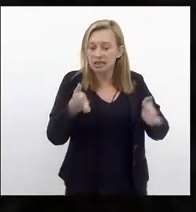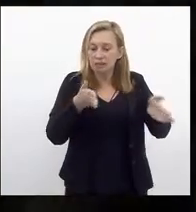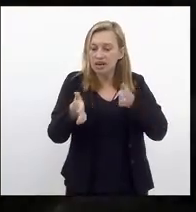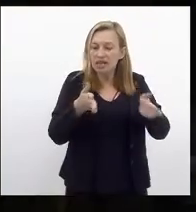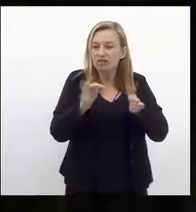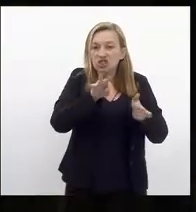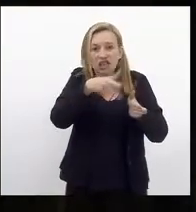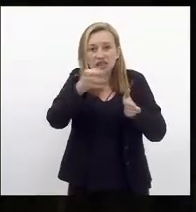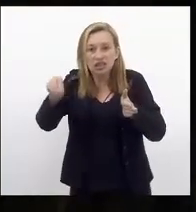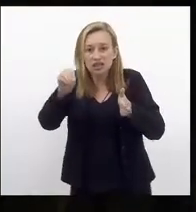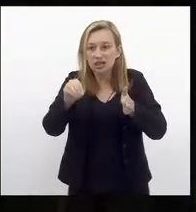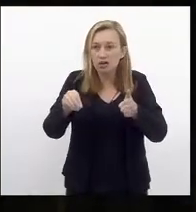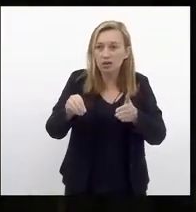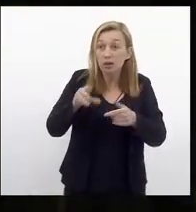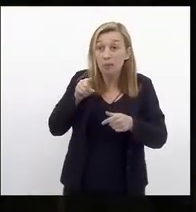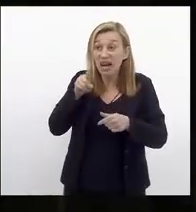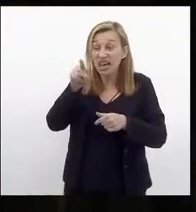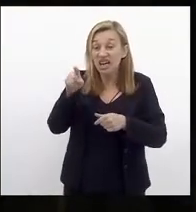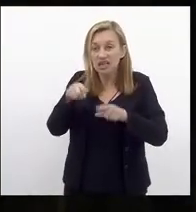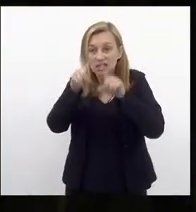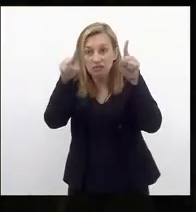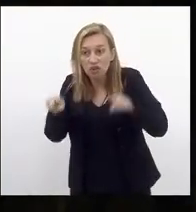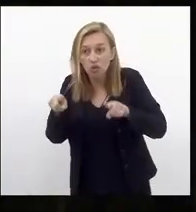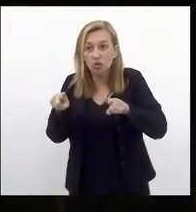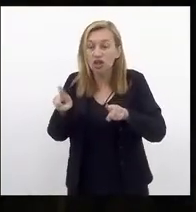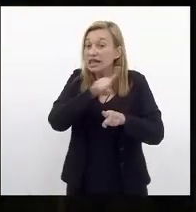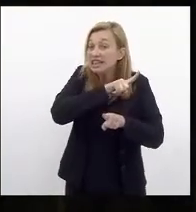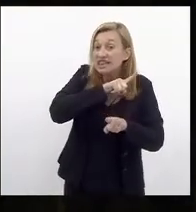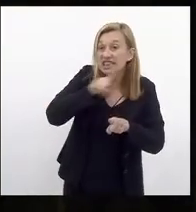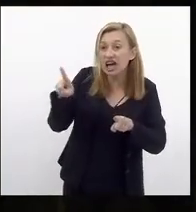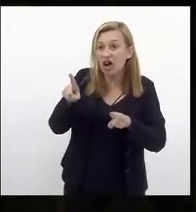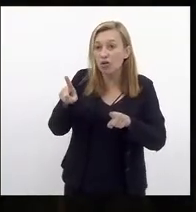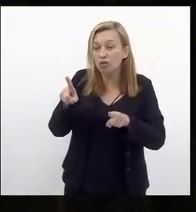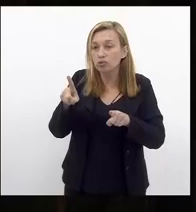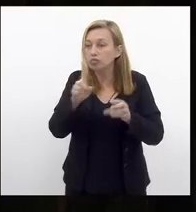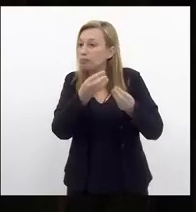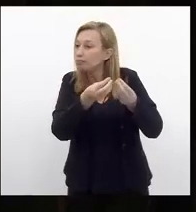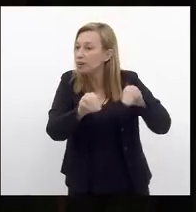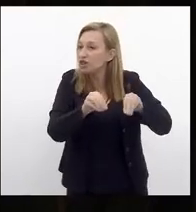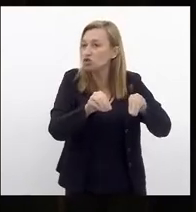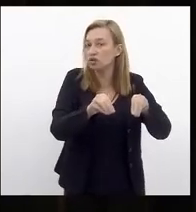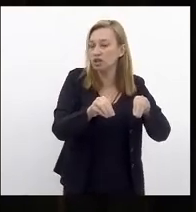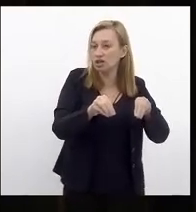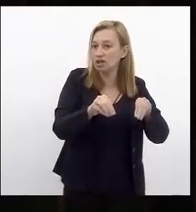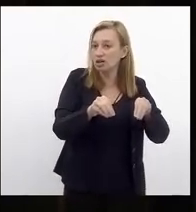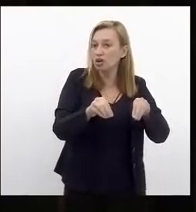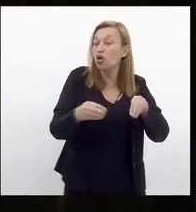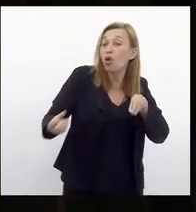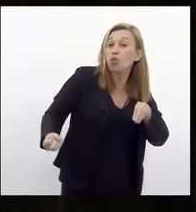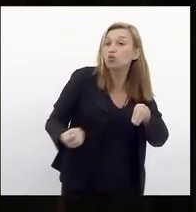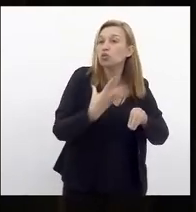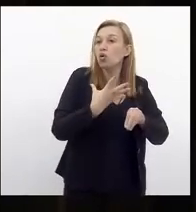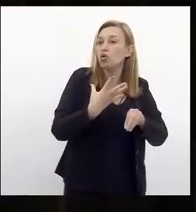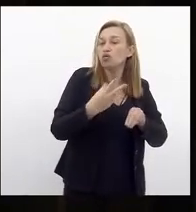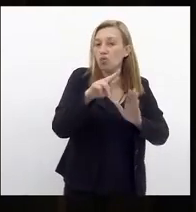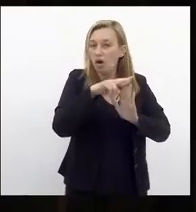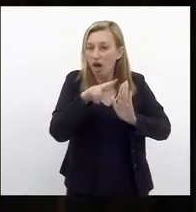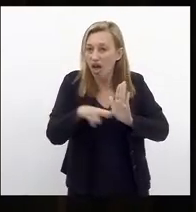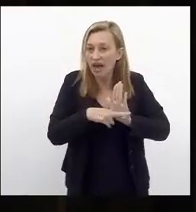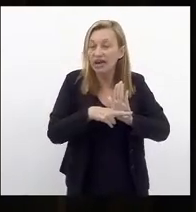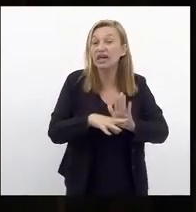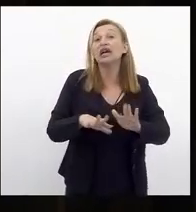de transição para que aquelas servidores não sejam prejudicados com o novo regramento